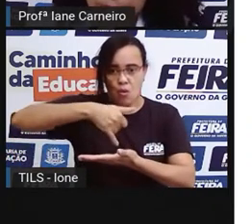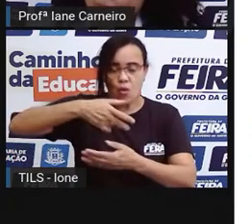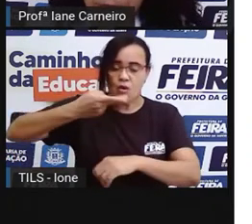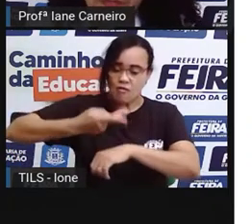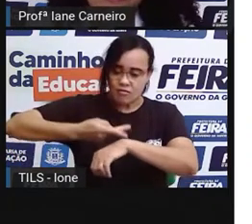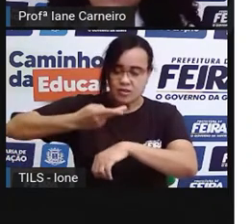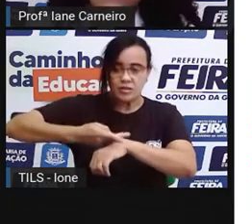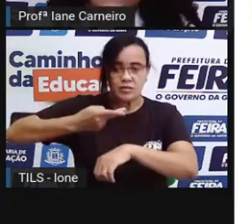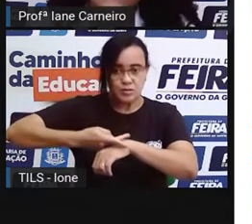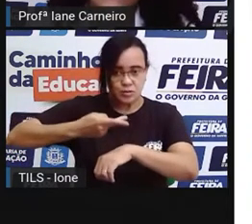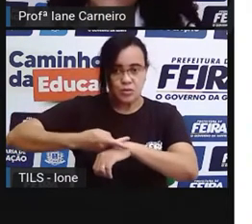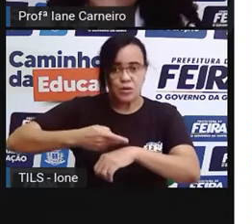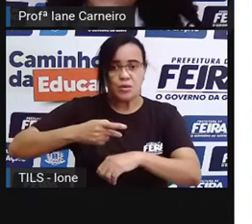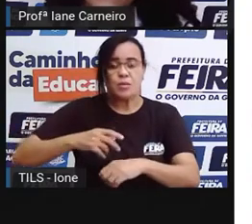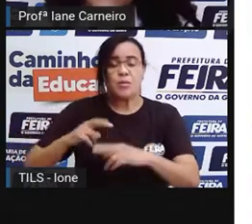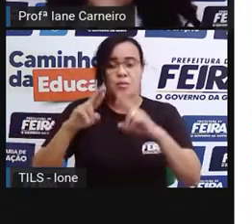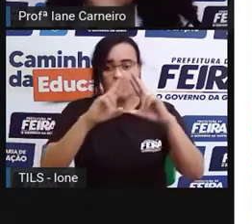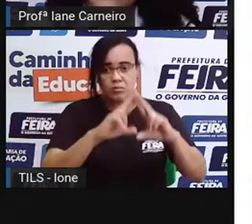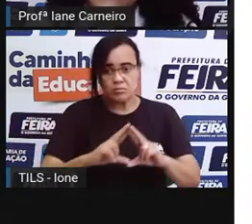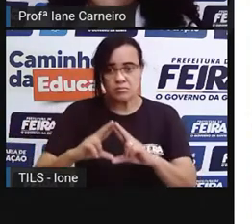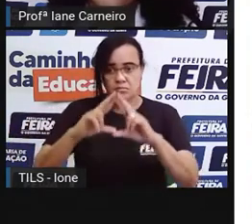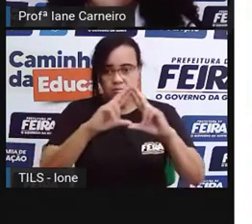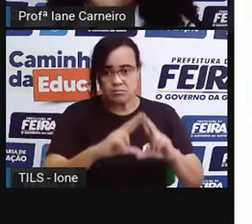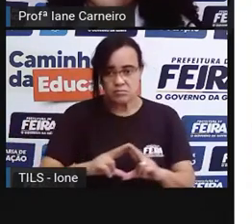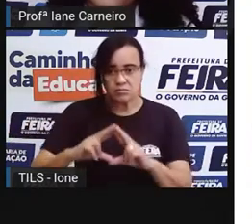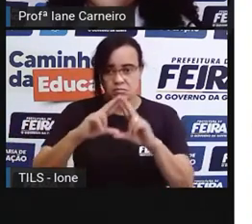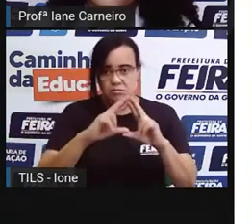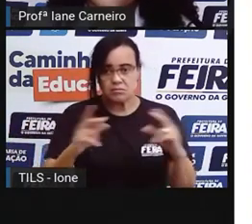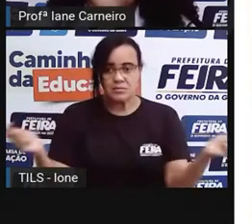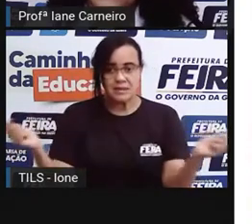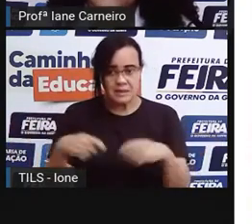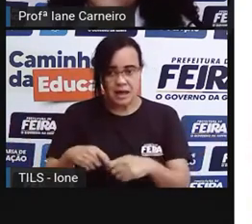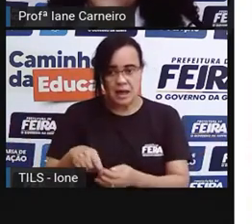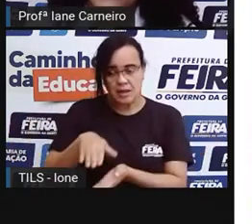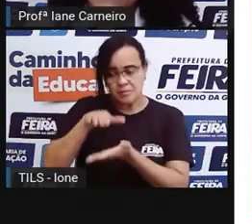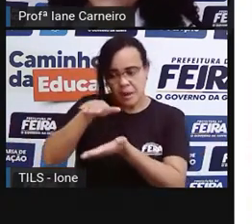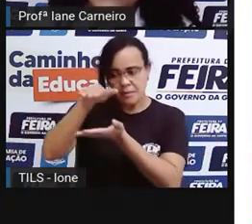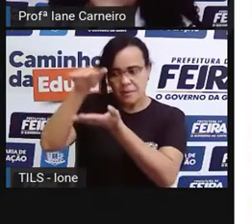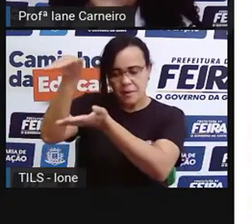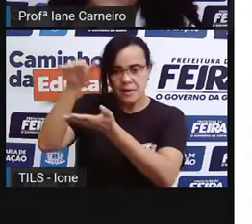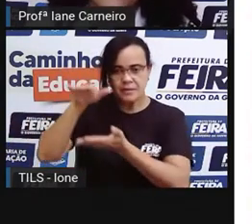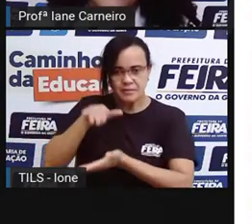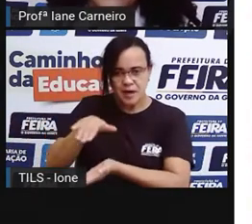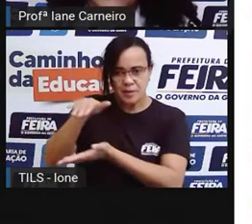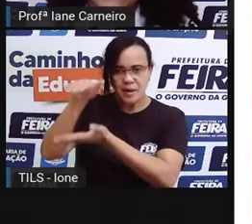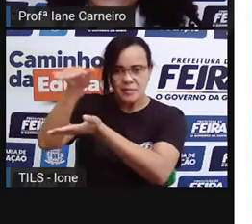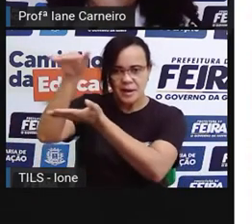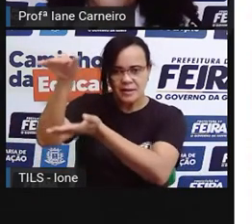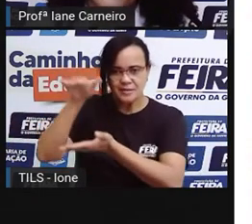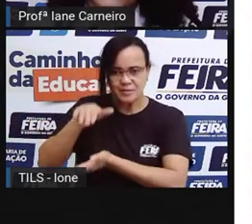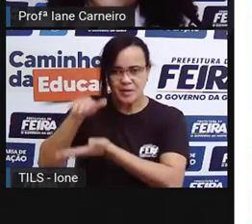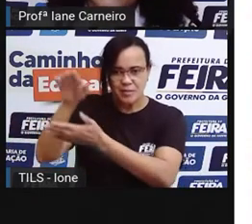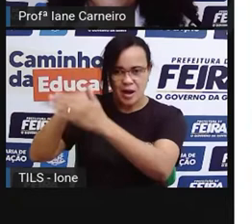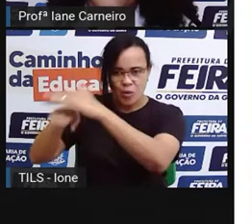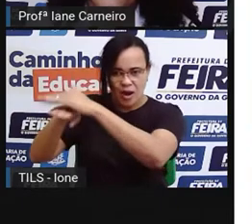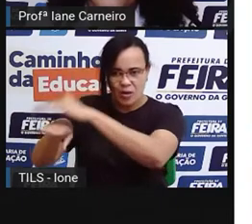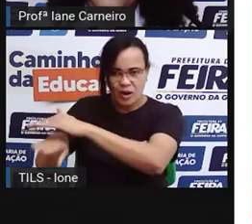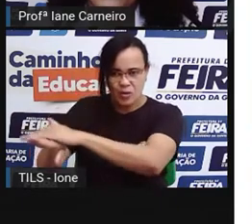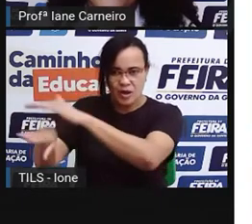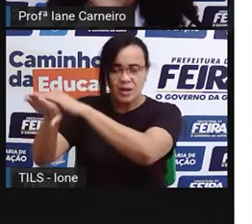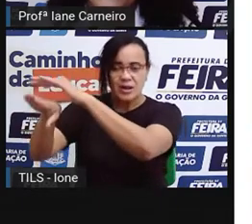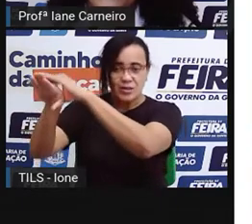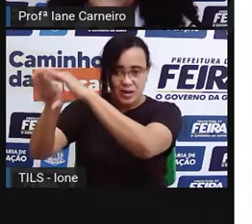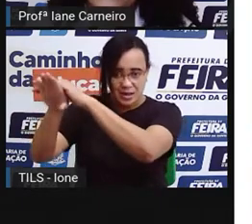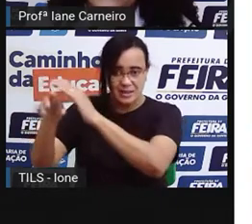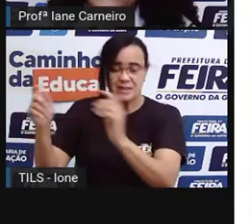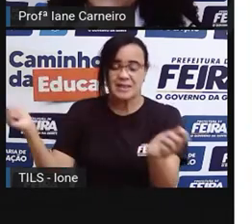certo? Então já vai aí acumulando seus materiais recicláveis. A Pro aqui também colocou,